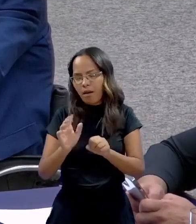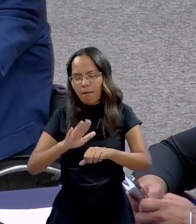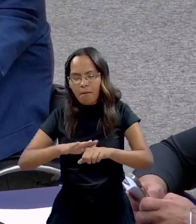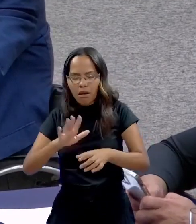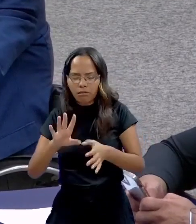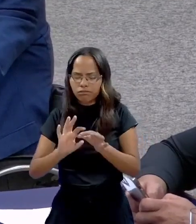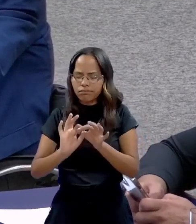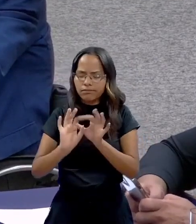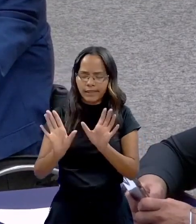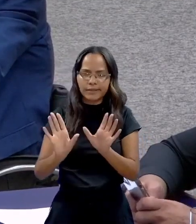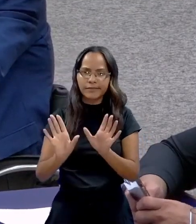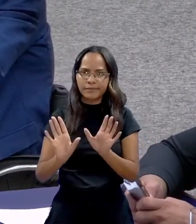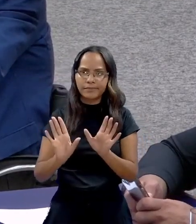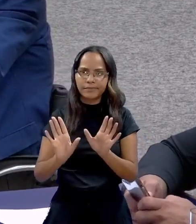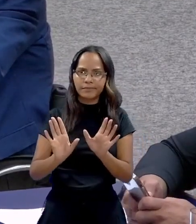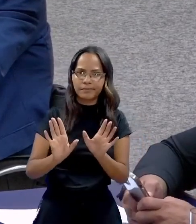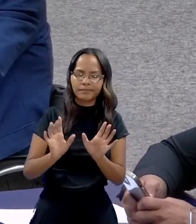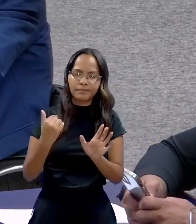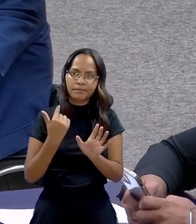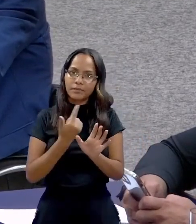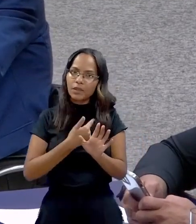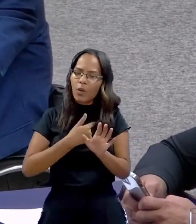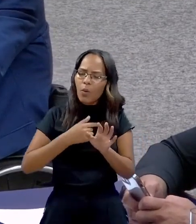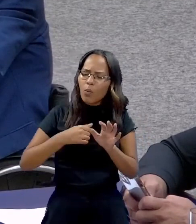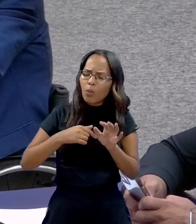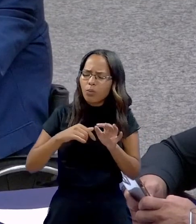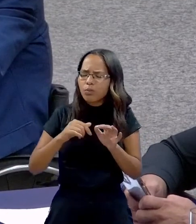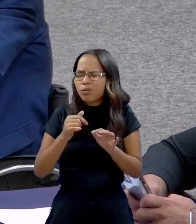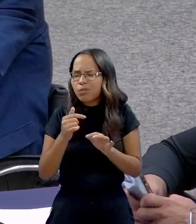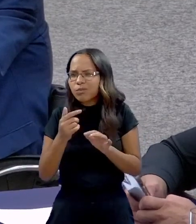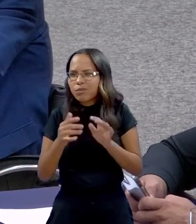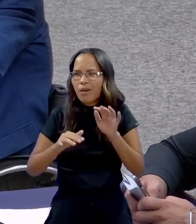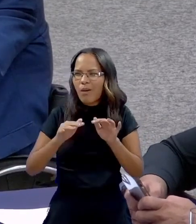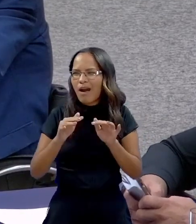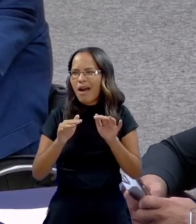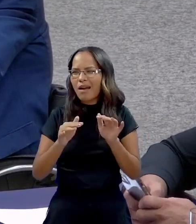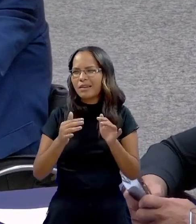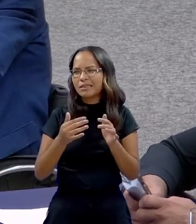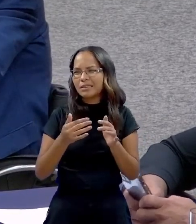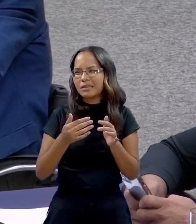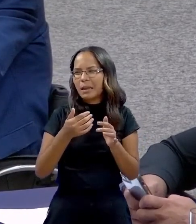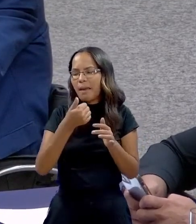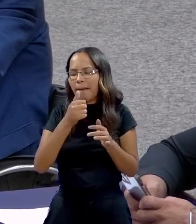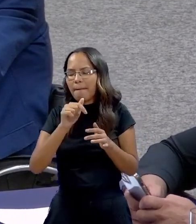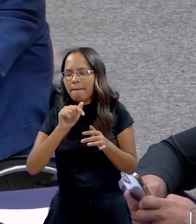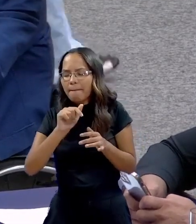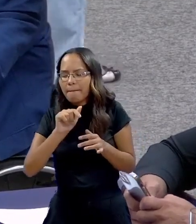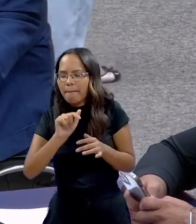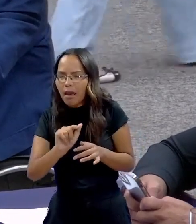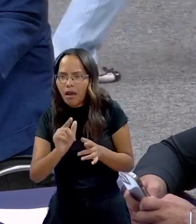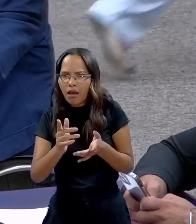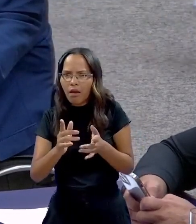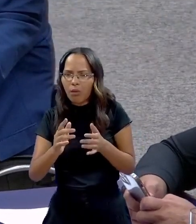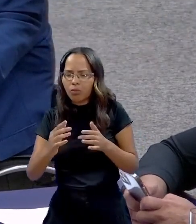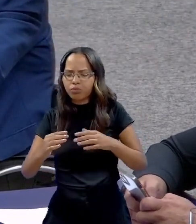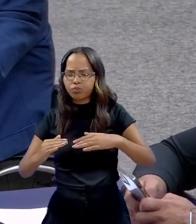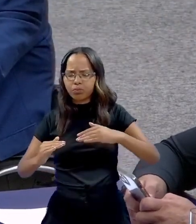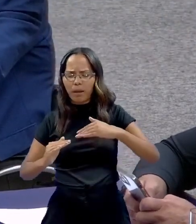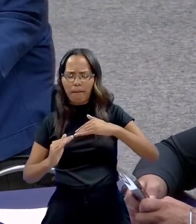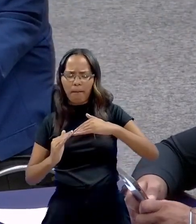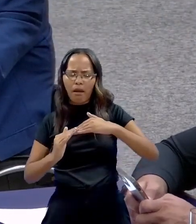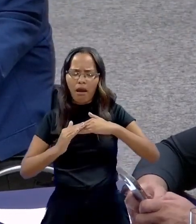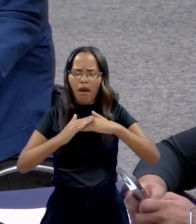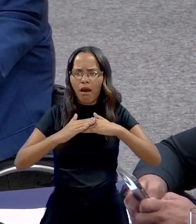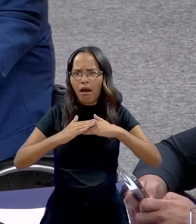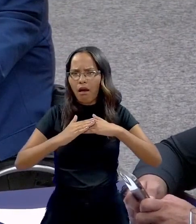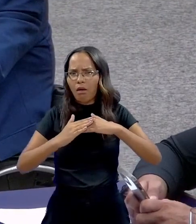Estamos chegando à marca de quase 1000 intervenções na nossa cidade, entre rampas, corte em